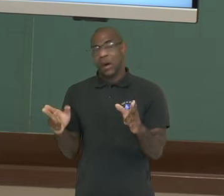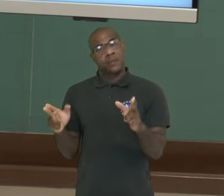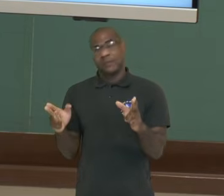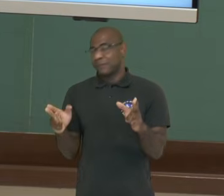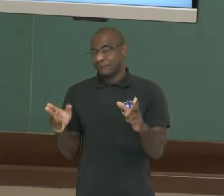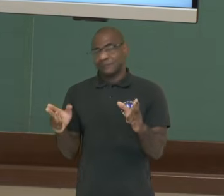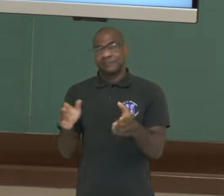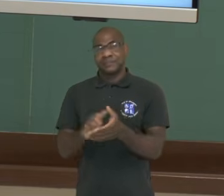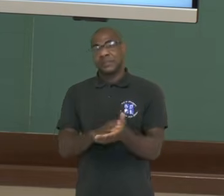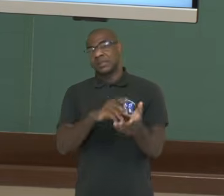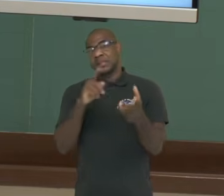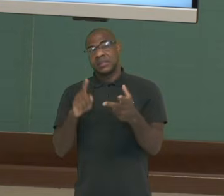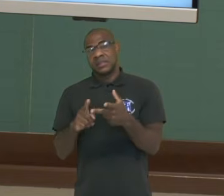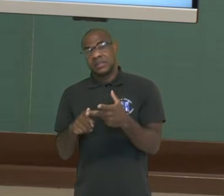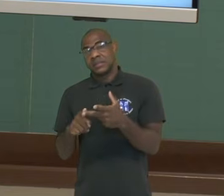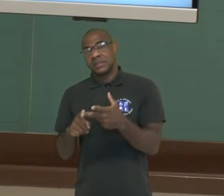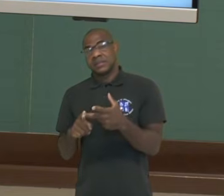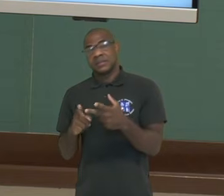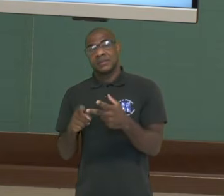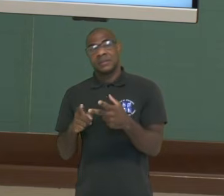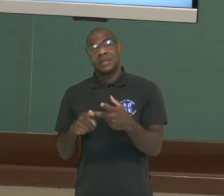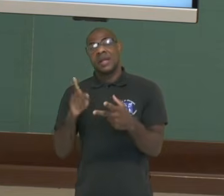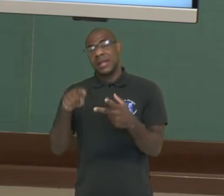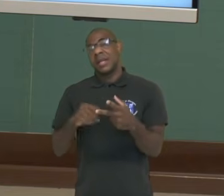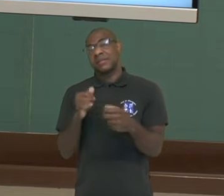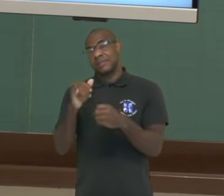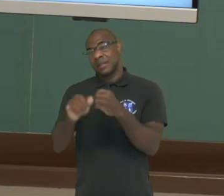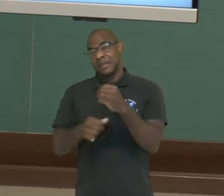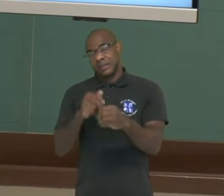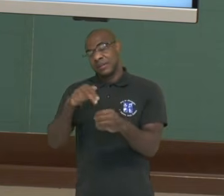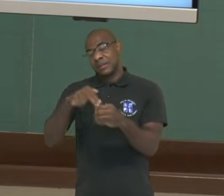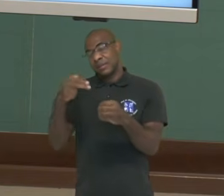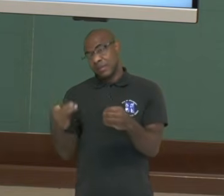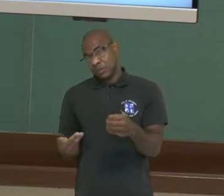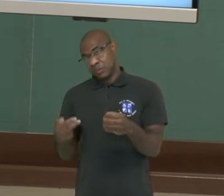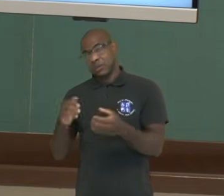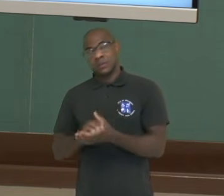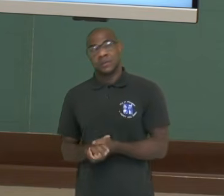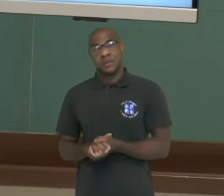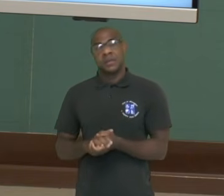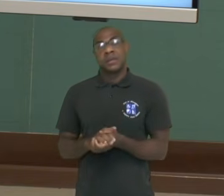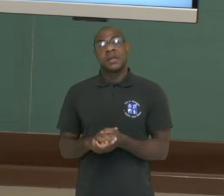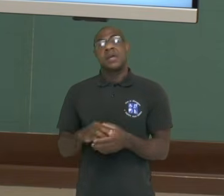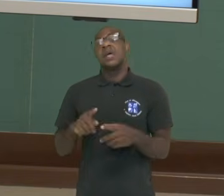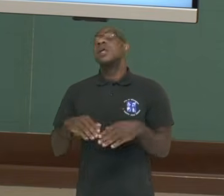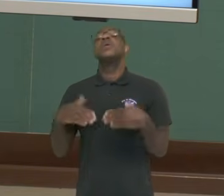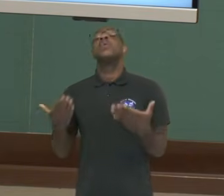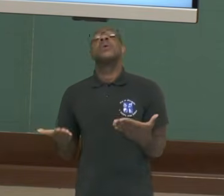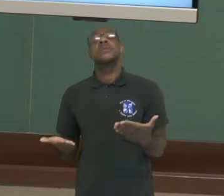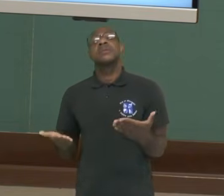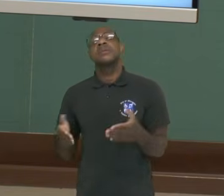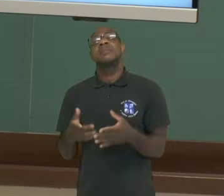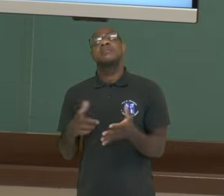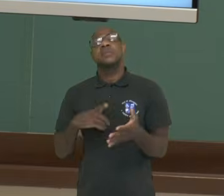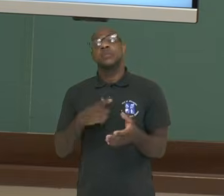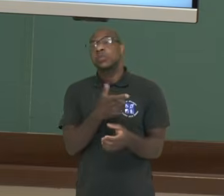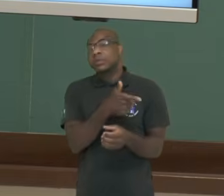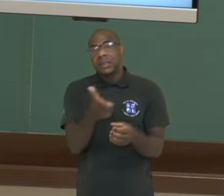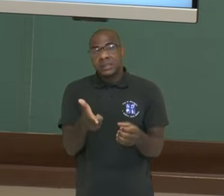né? Ele é eletricamente neutro. E quando ele deixa de